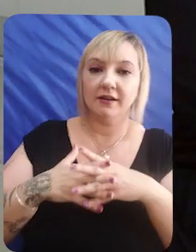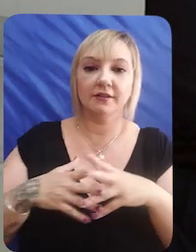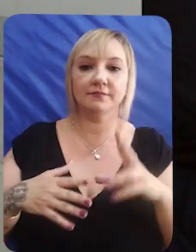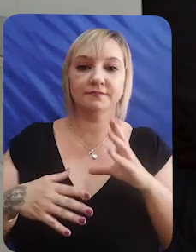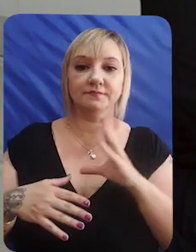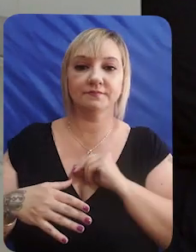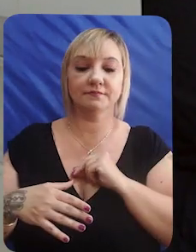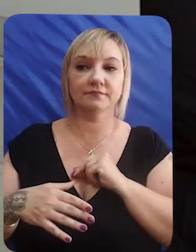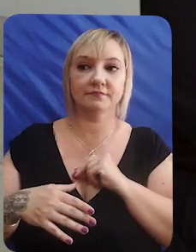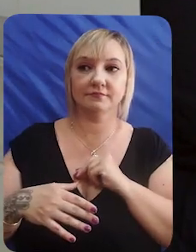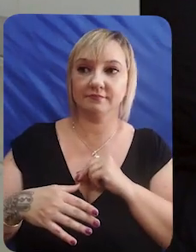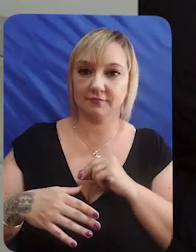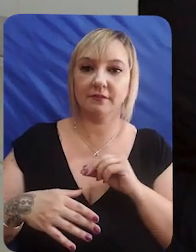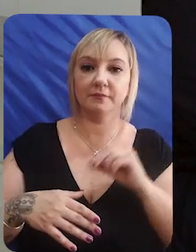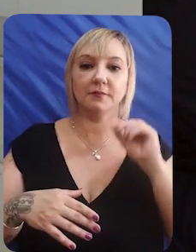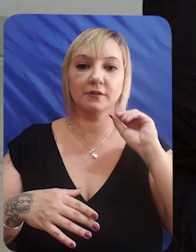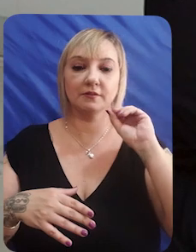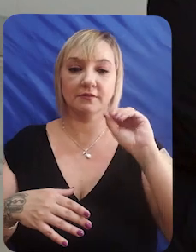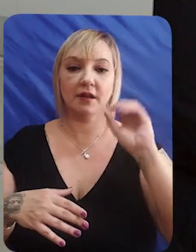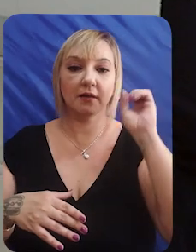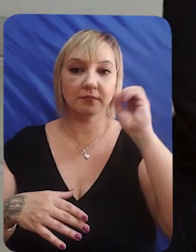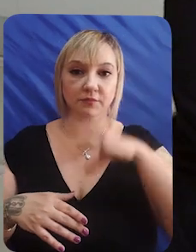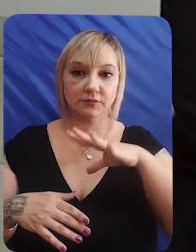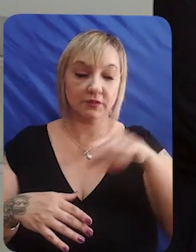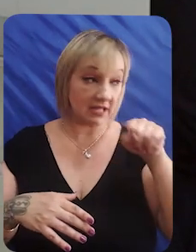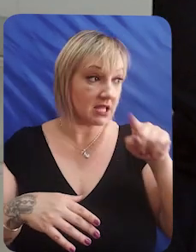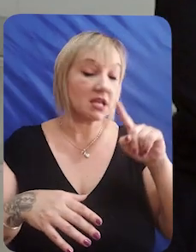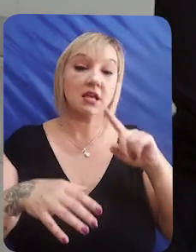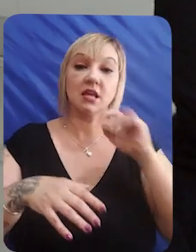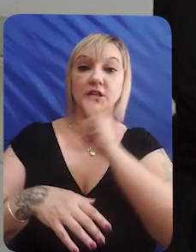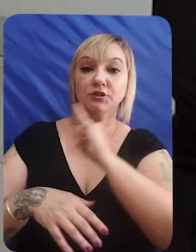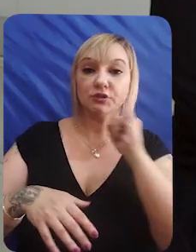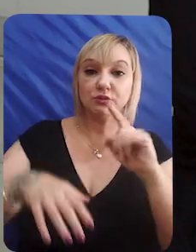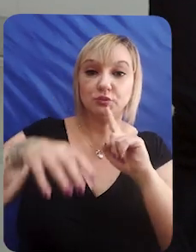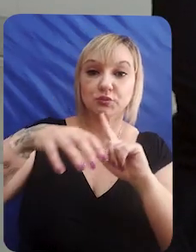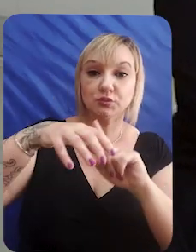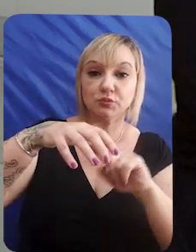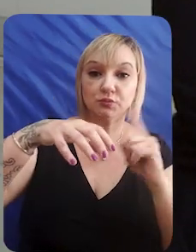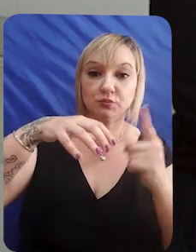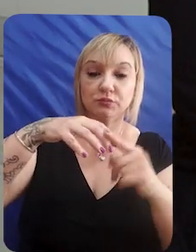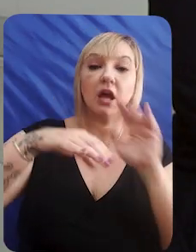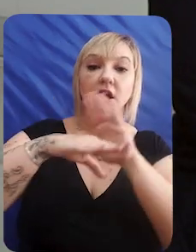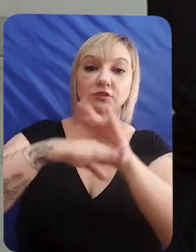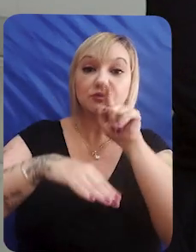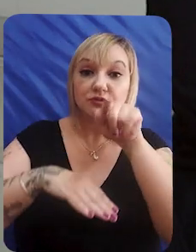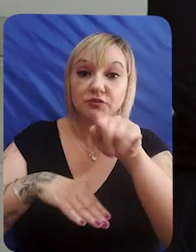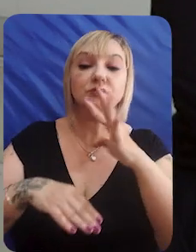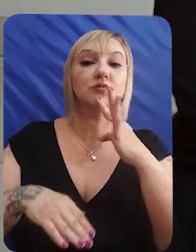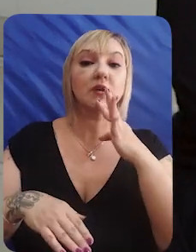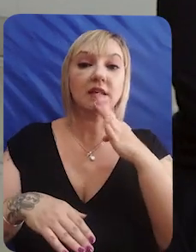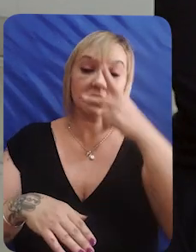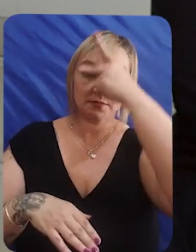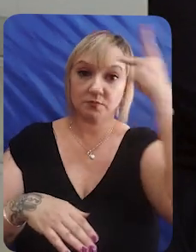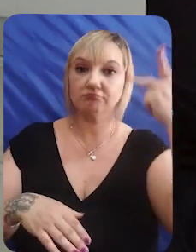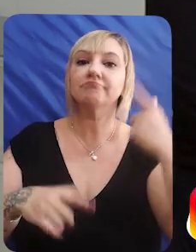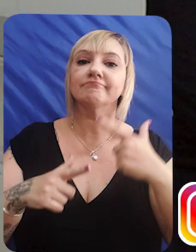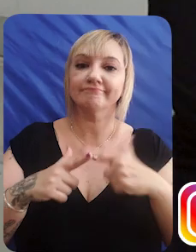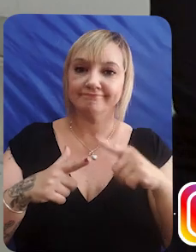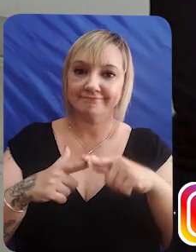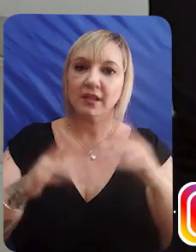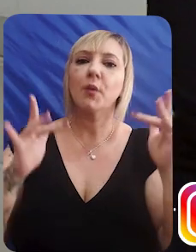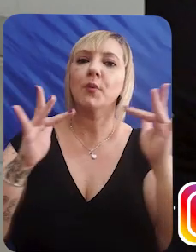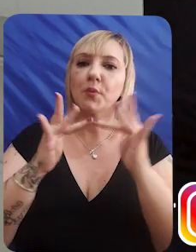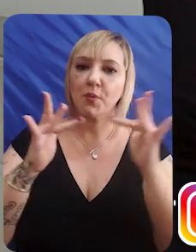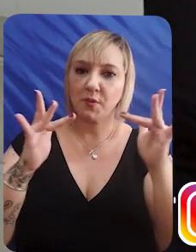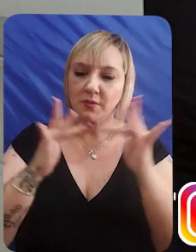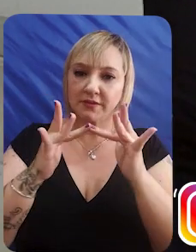um negócio muito absurdo. Então, esse seu instituto vai ajudar você, vai ajudar todo mundo. Você que conhece alguém com esse problema, entre em contato